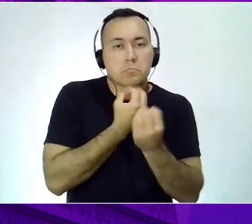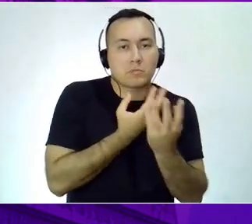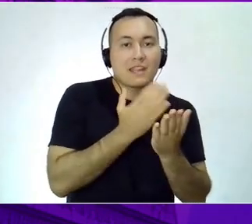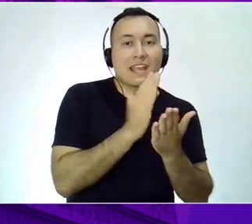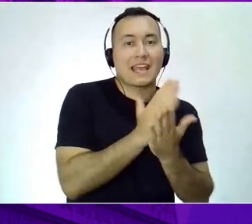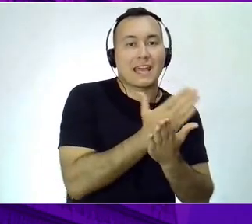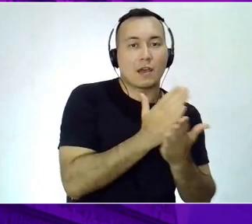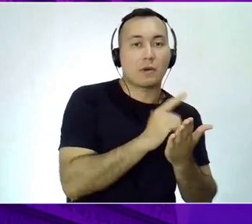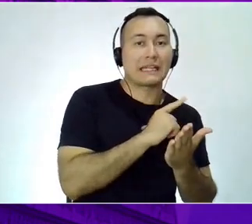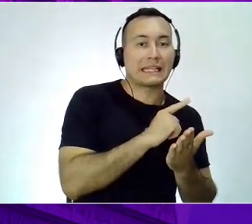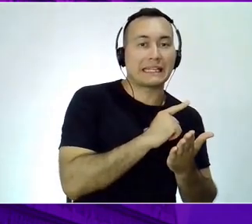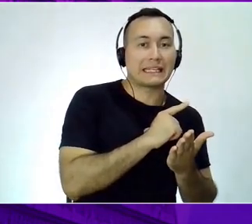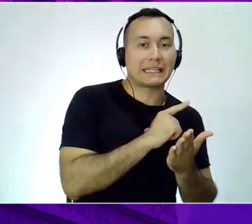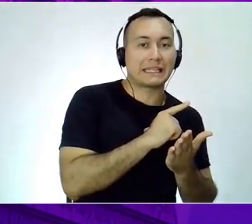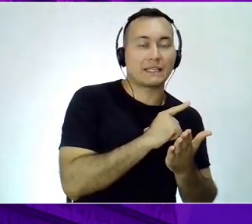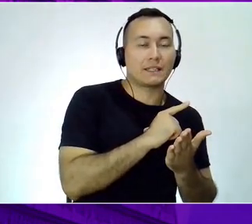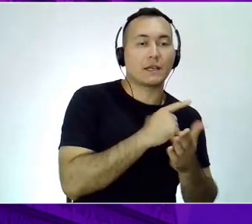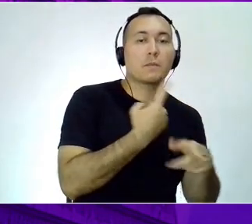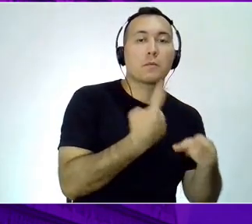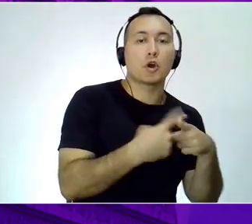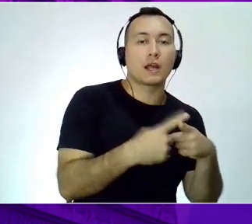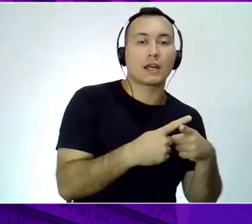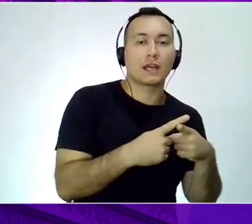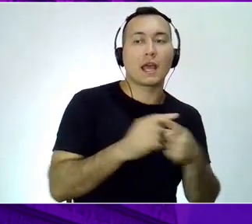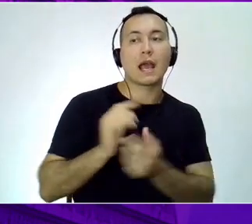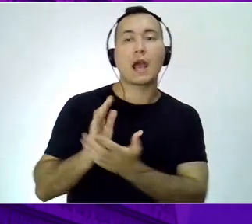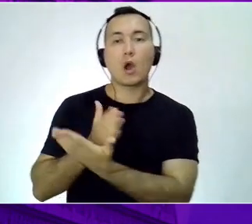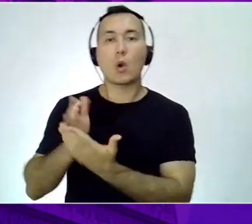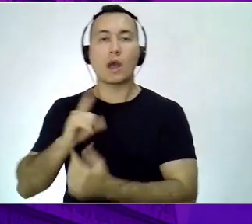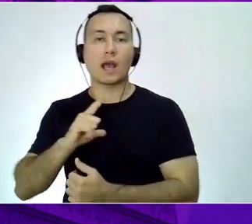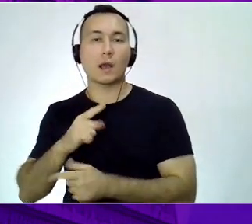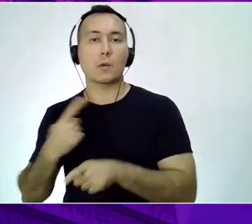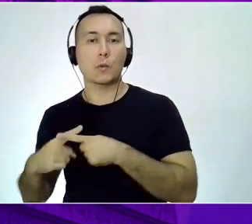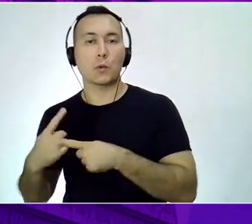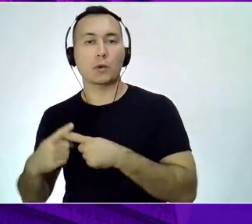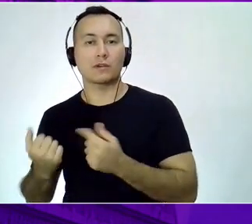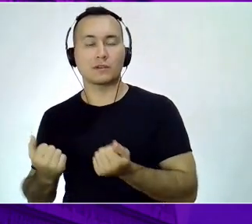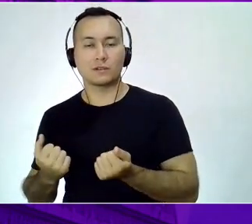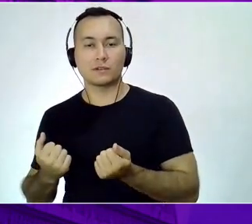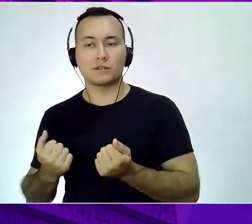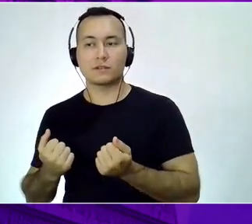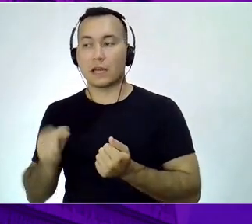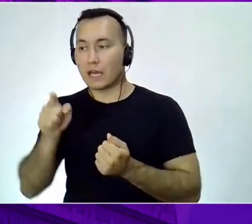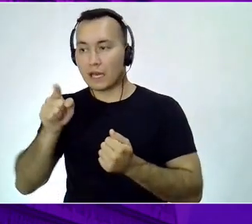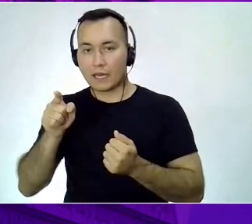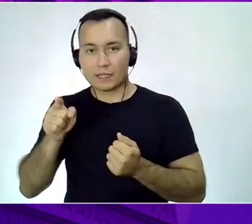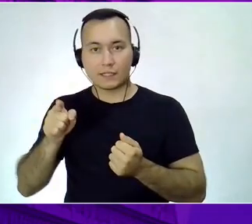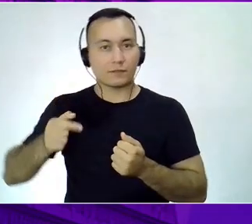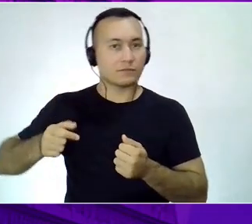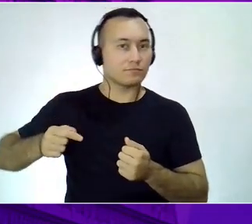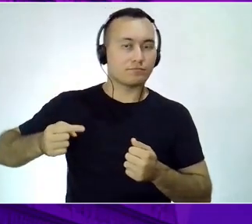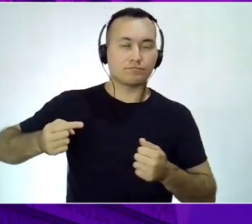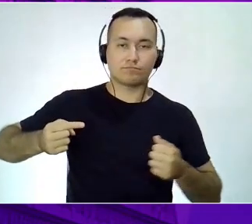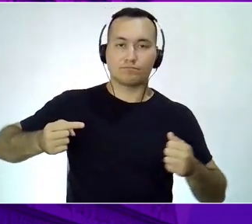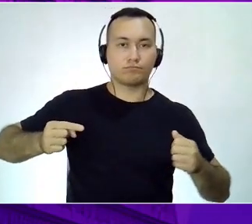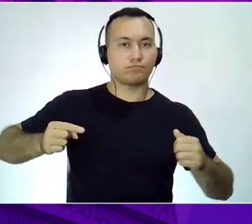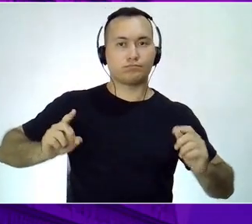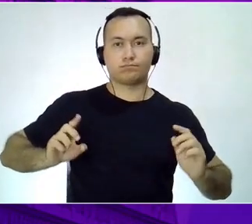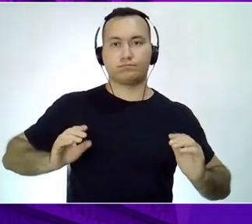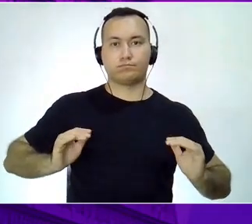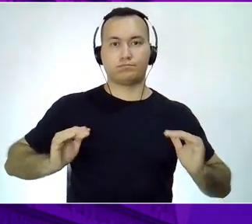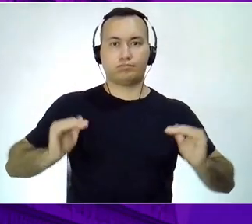ou se comporta em relação à outra, a distribuição dos elementos dentro de um grupo, ou o